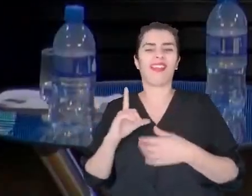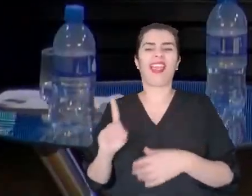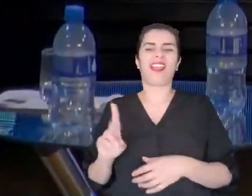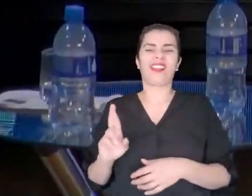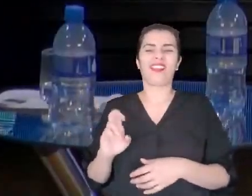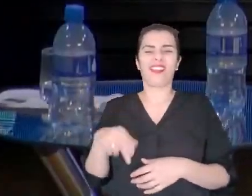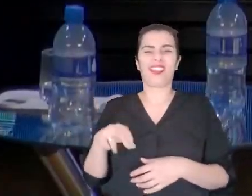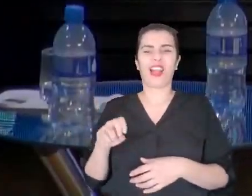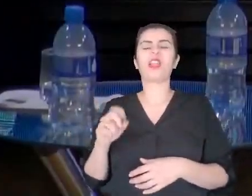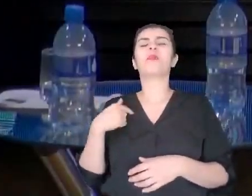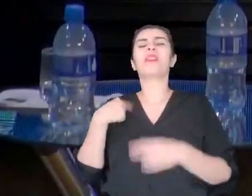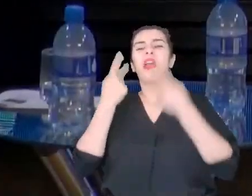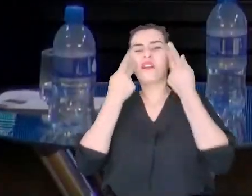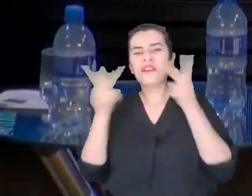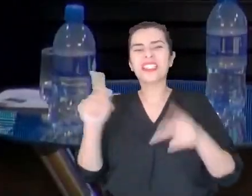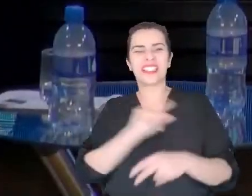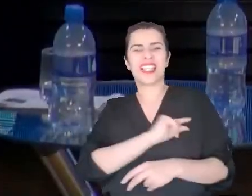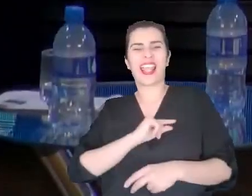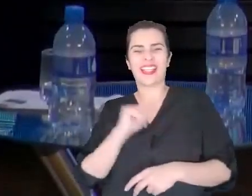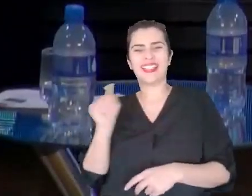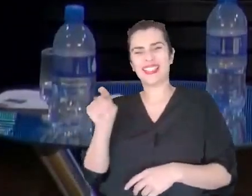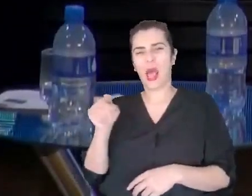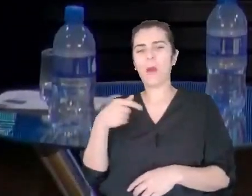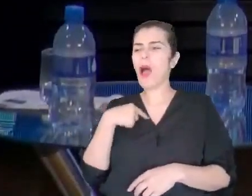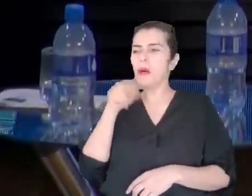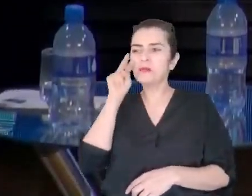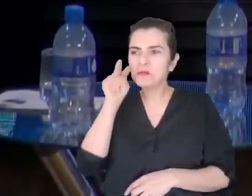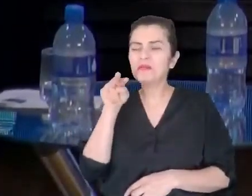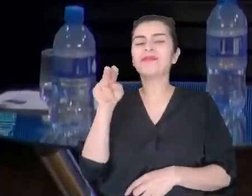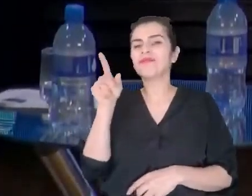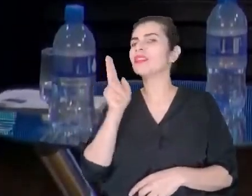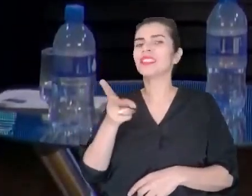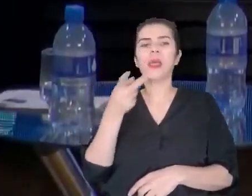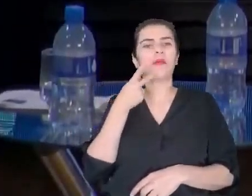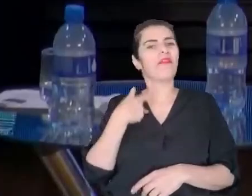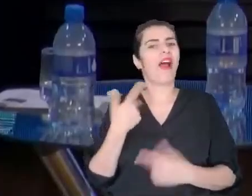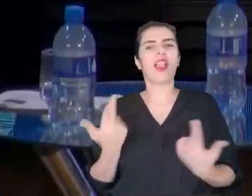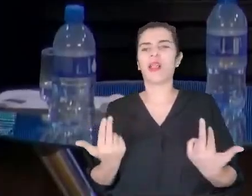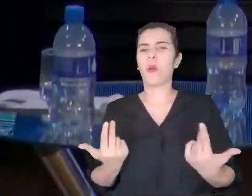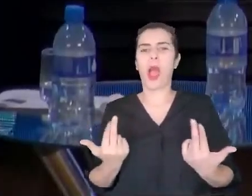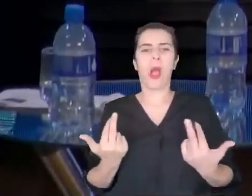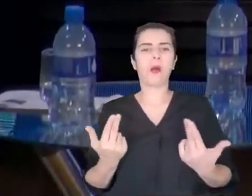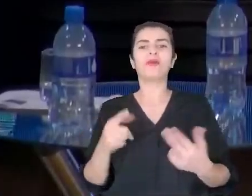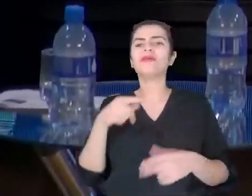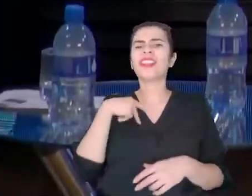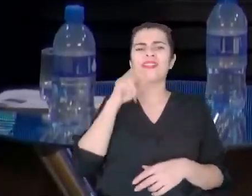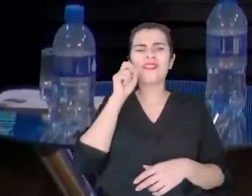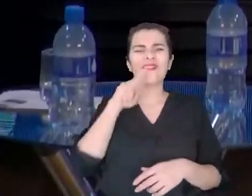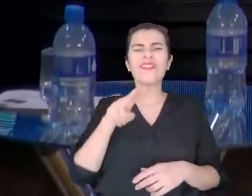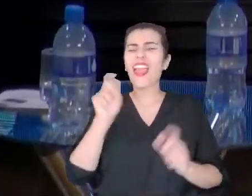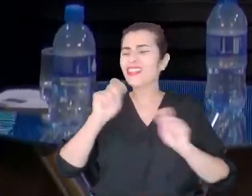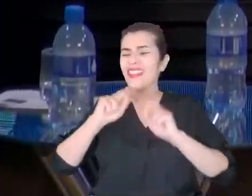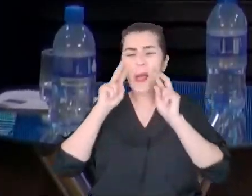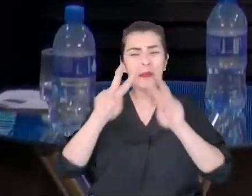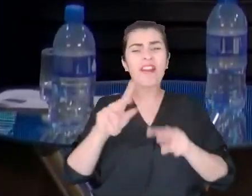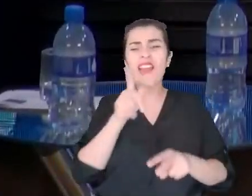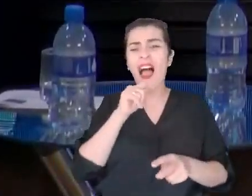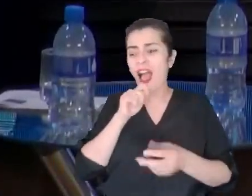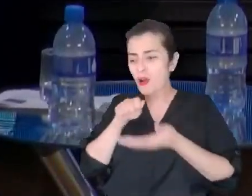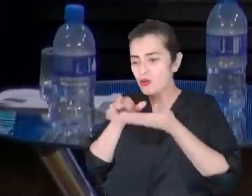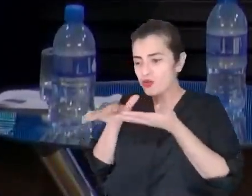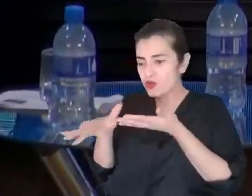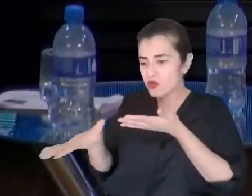visita na Samarca, o pessoal falava o mesmo, né? Assim, vocês veem claramente a saída dessa água de